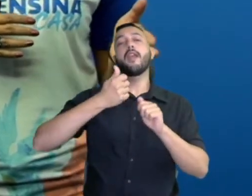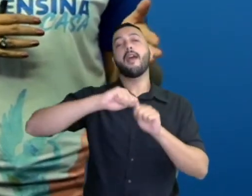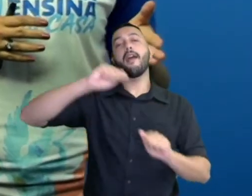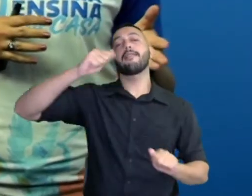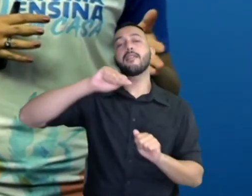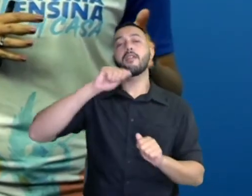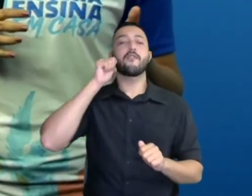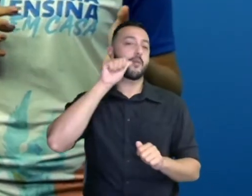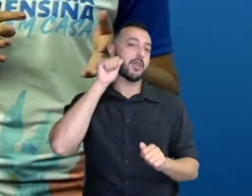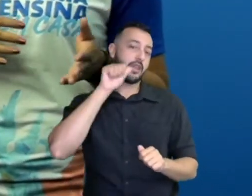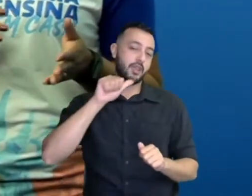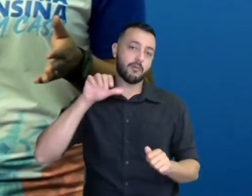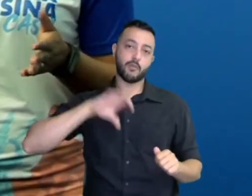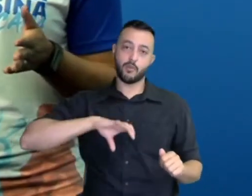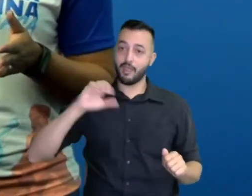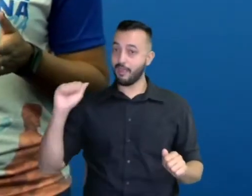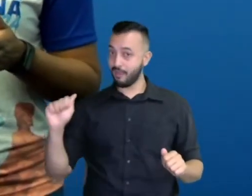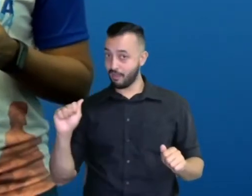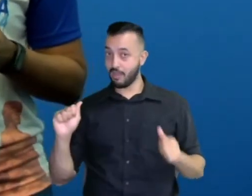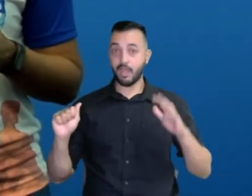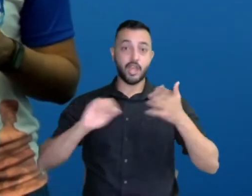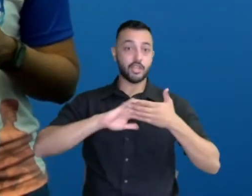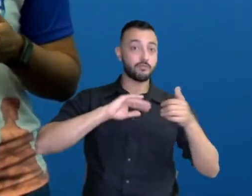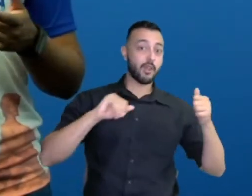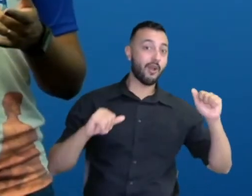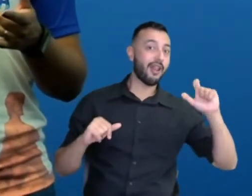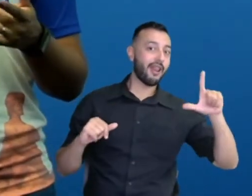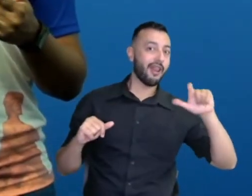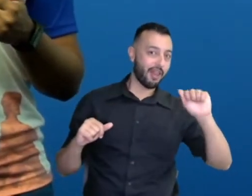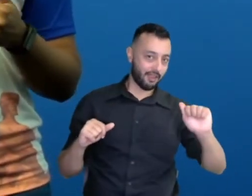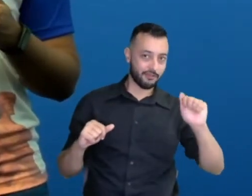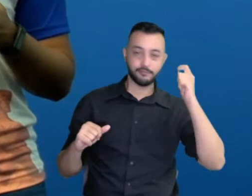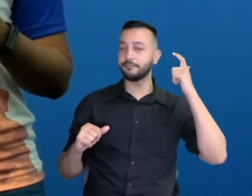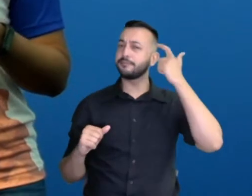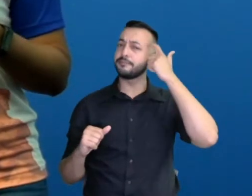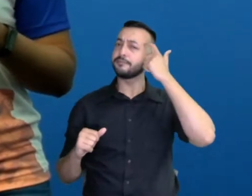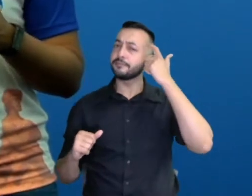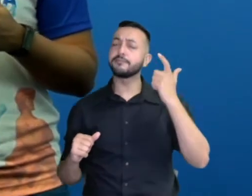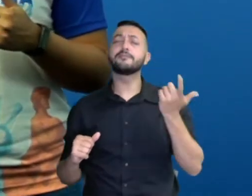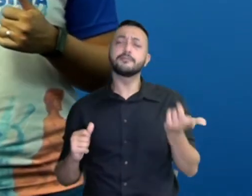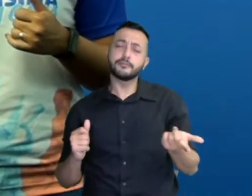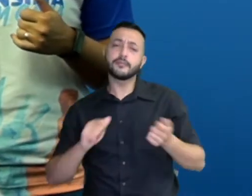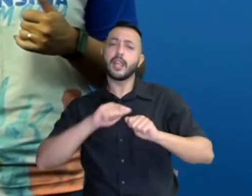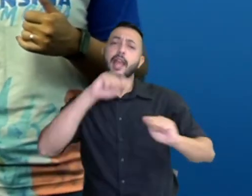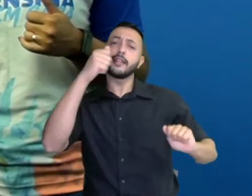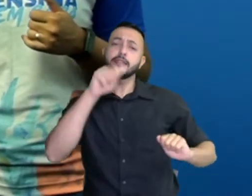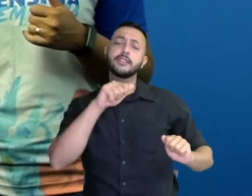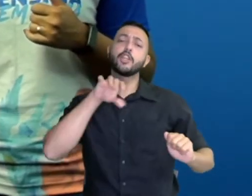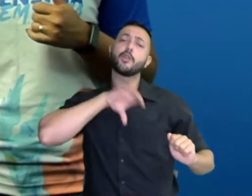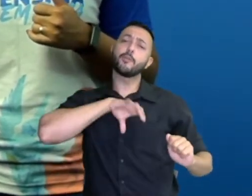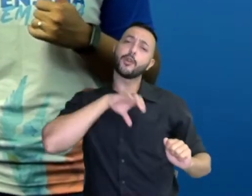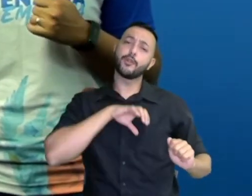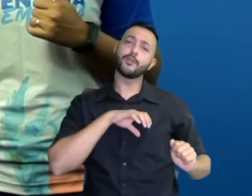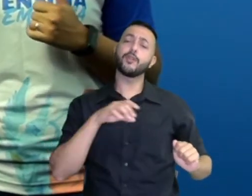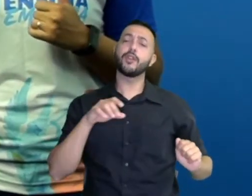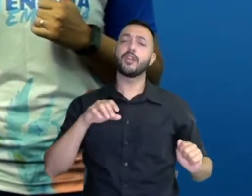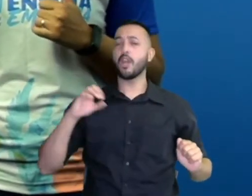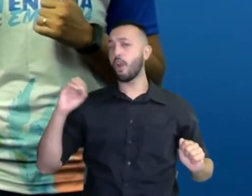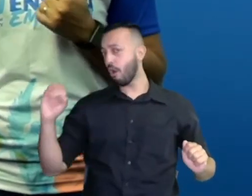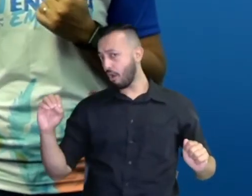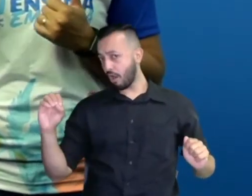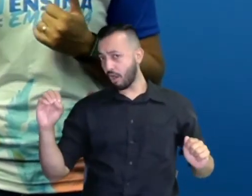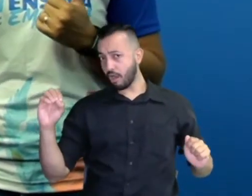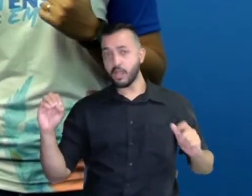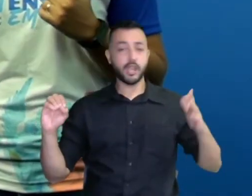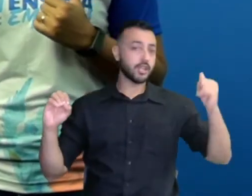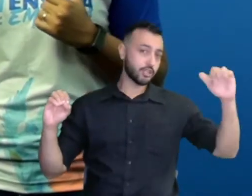português é a e em espanhol a gente diz lá, aí a gente acha que porque o artigo masculino em português é o, e em espanhol a gente